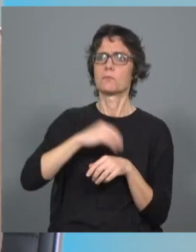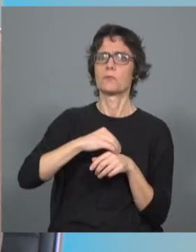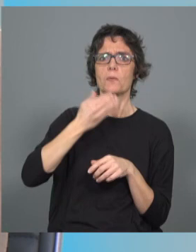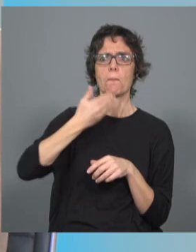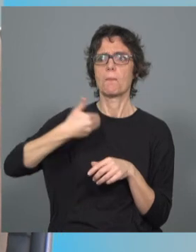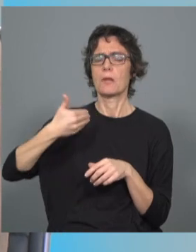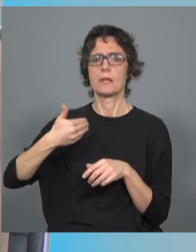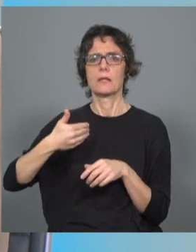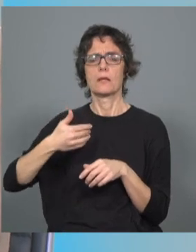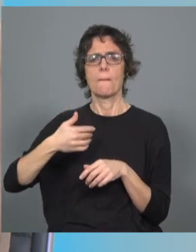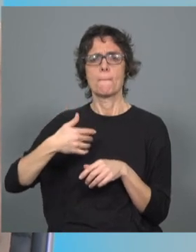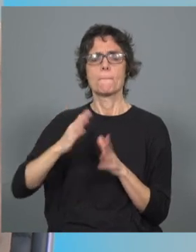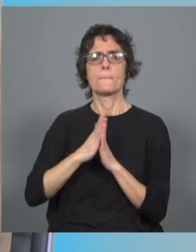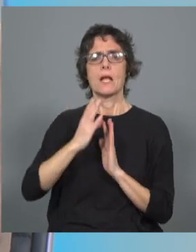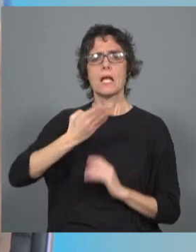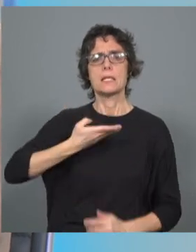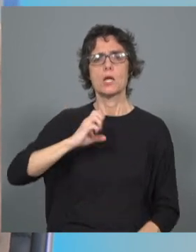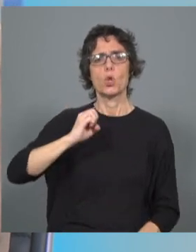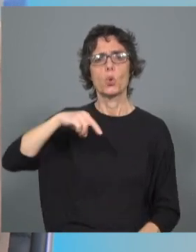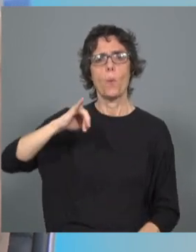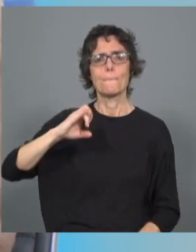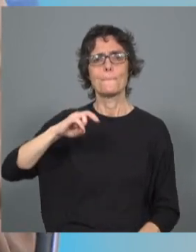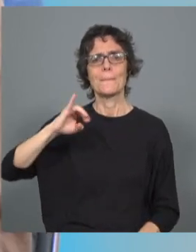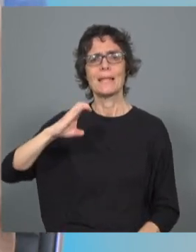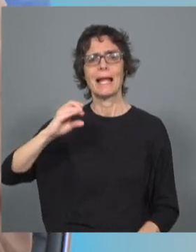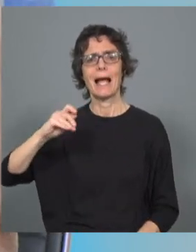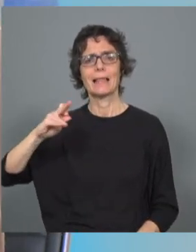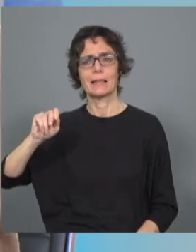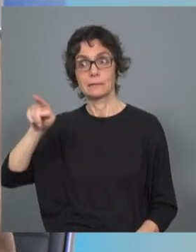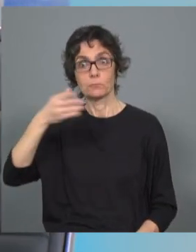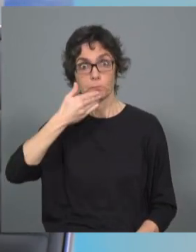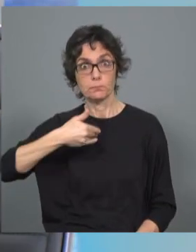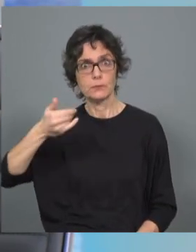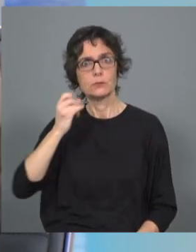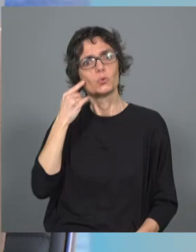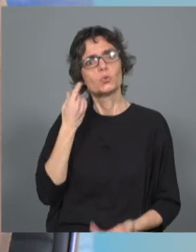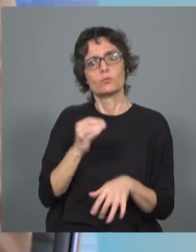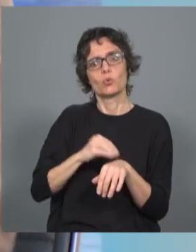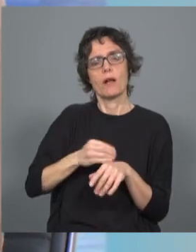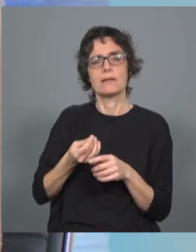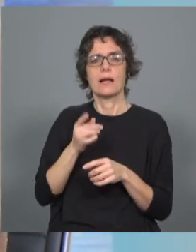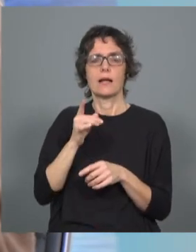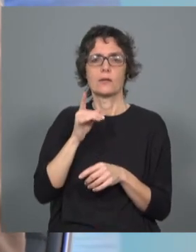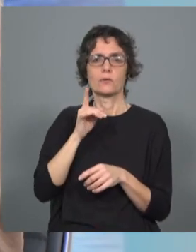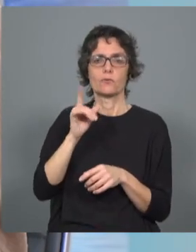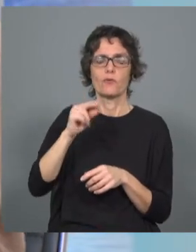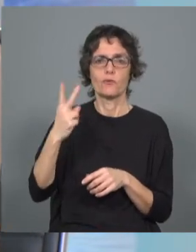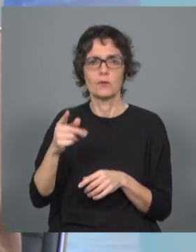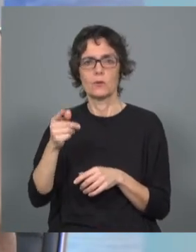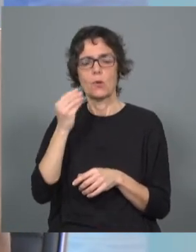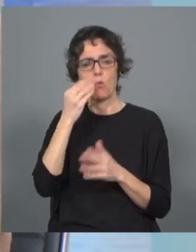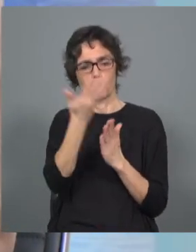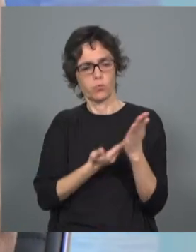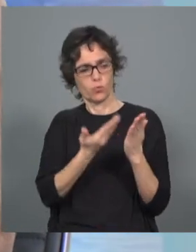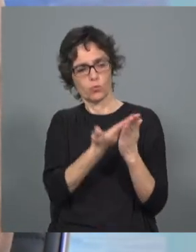pelos dominicanos, e dar testemunho de como é que os recasados viam este documento, logo a seguir, um